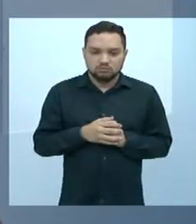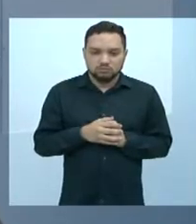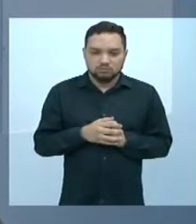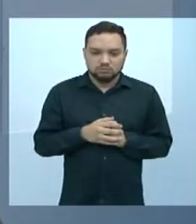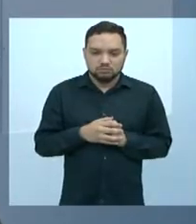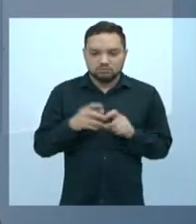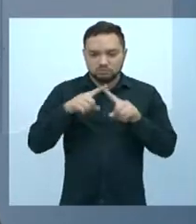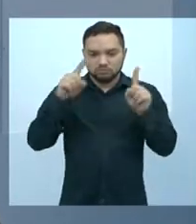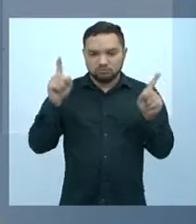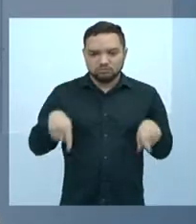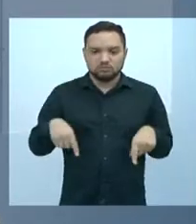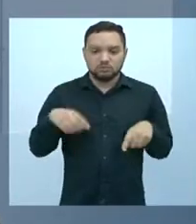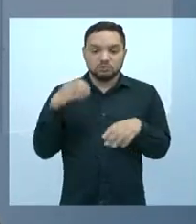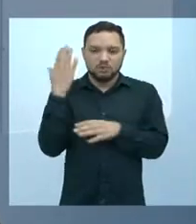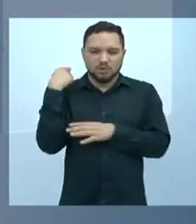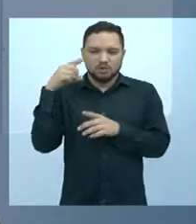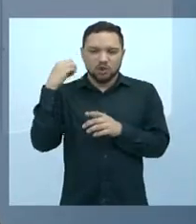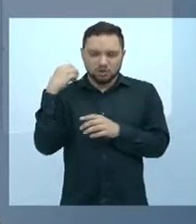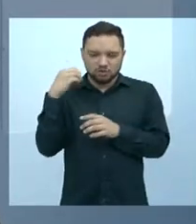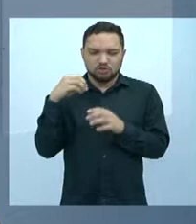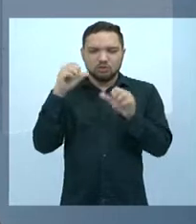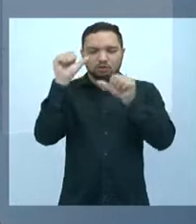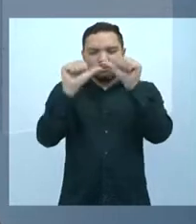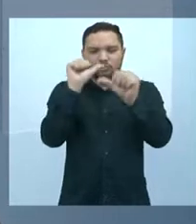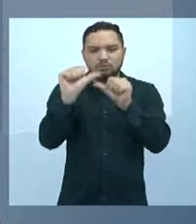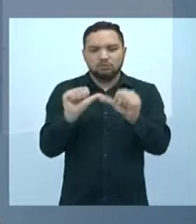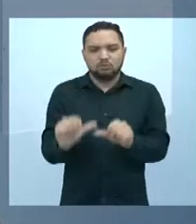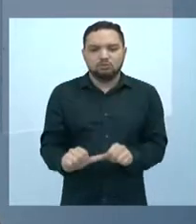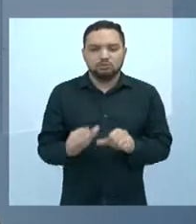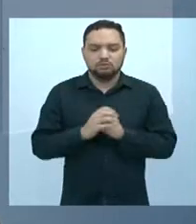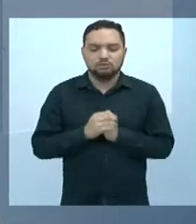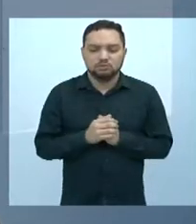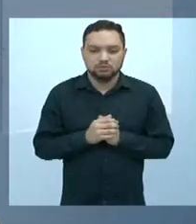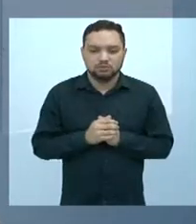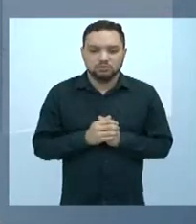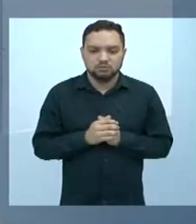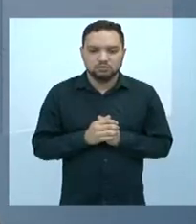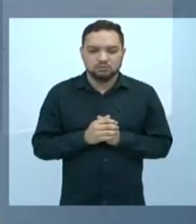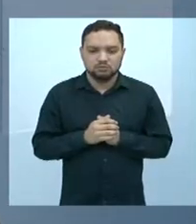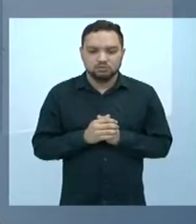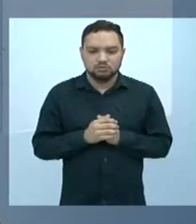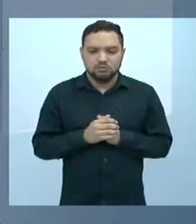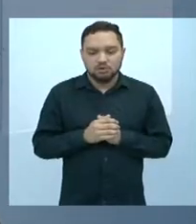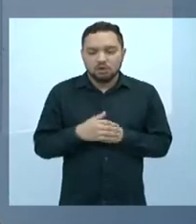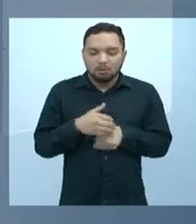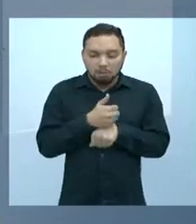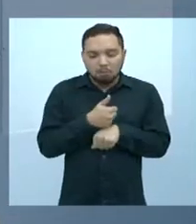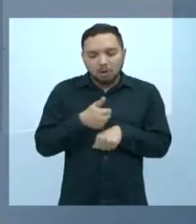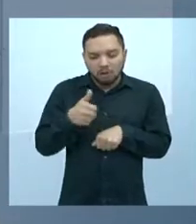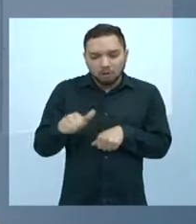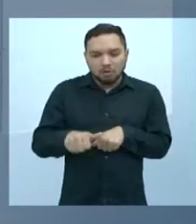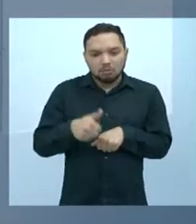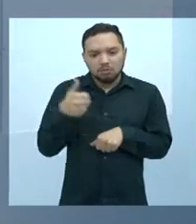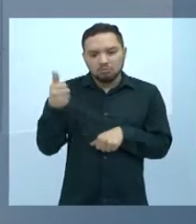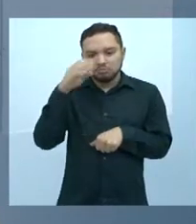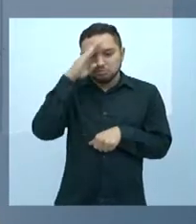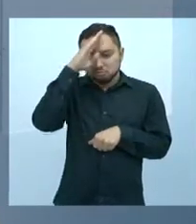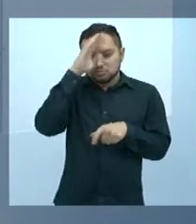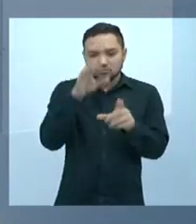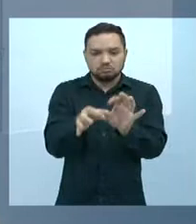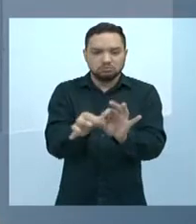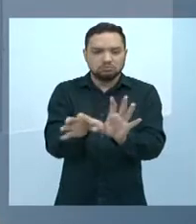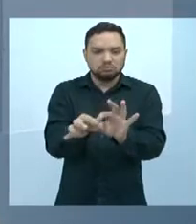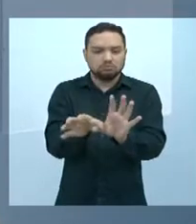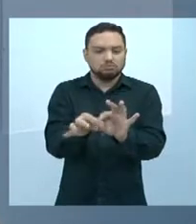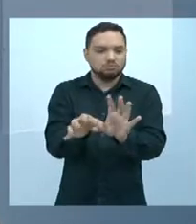do projeto original e aquilo que eu e você já ventilávamos, ele ficou mais palatável. E o Bolsonaro deixou o Congresso